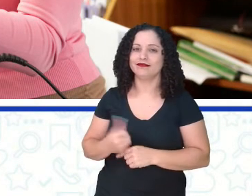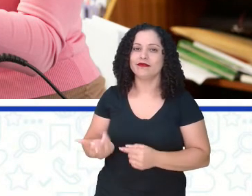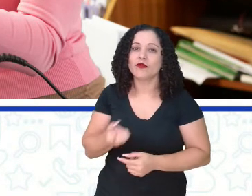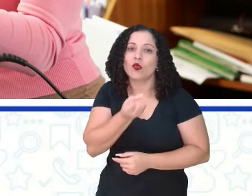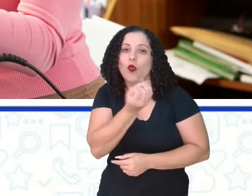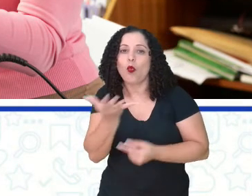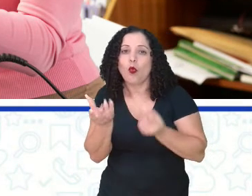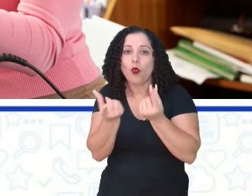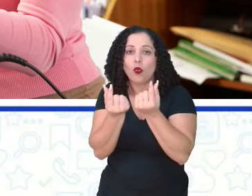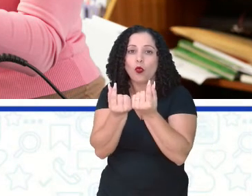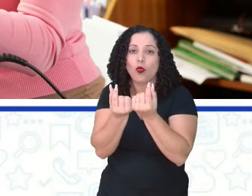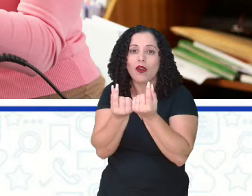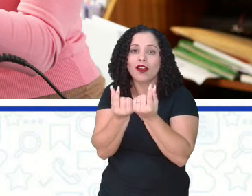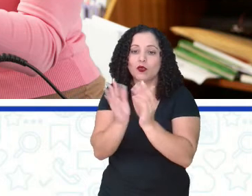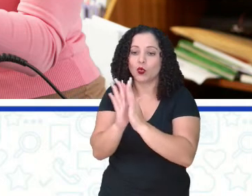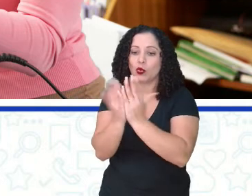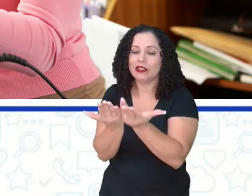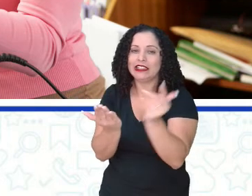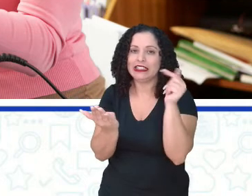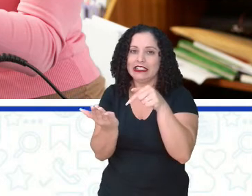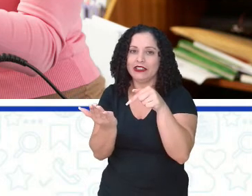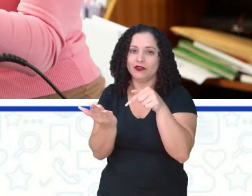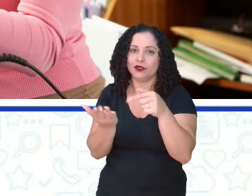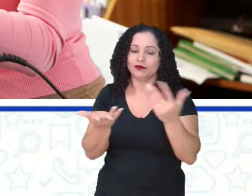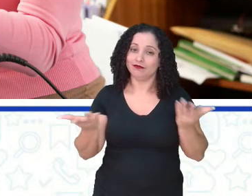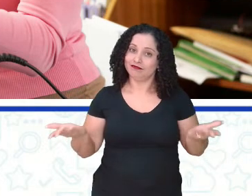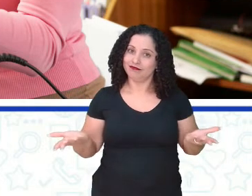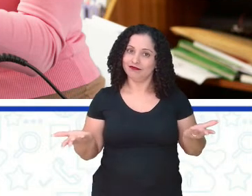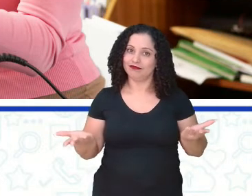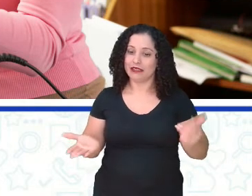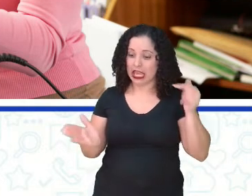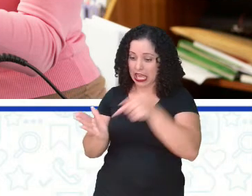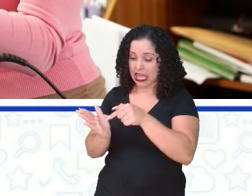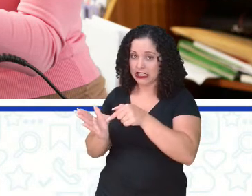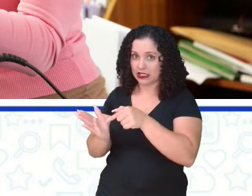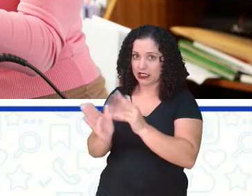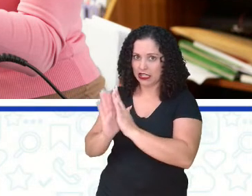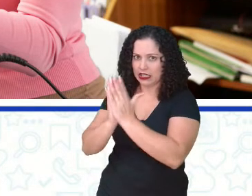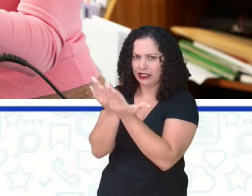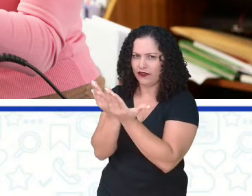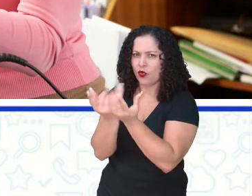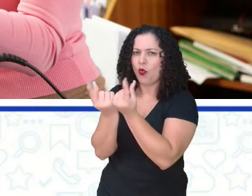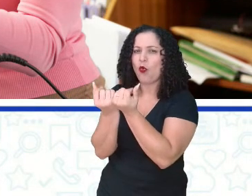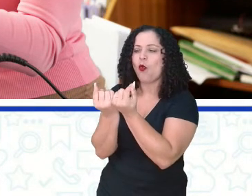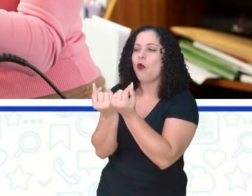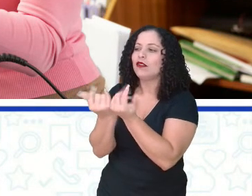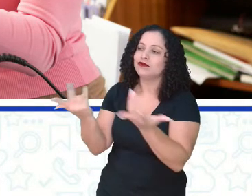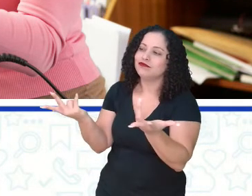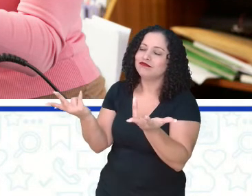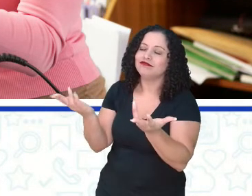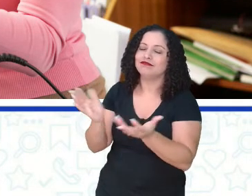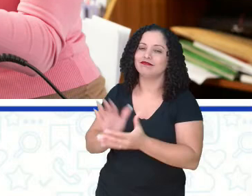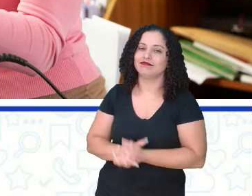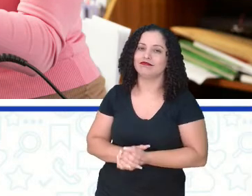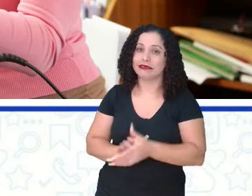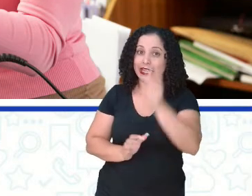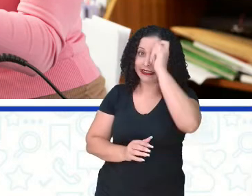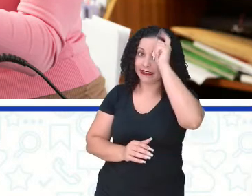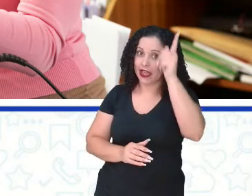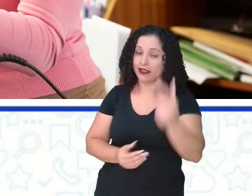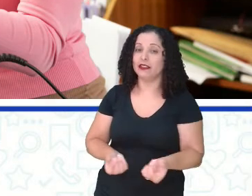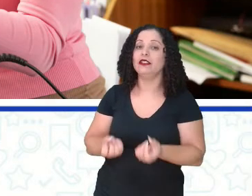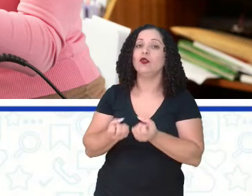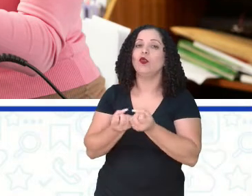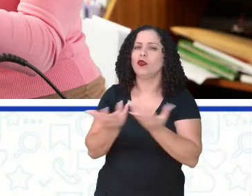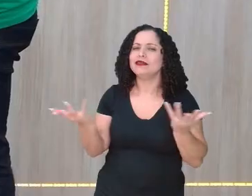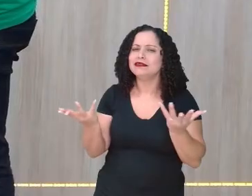Quanto custa este livro? How much is this book? Quanto custa este livro, tá bom? Então aqui é a ideia de